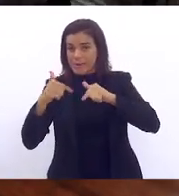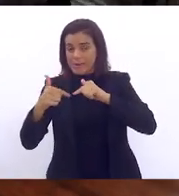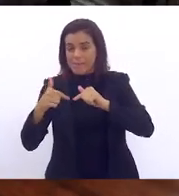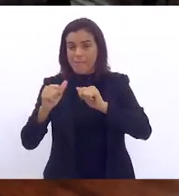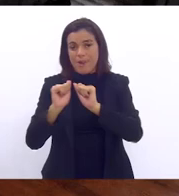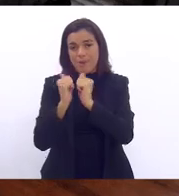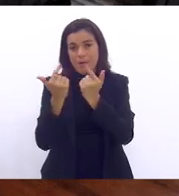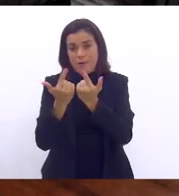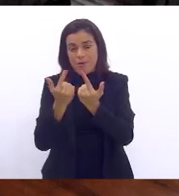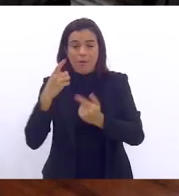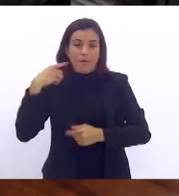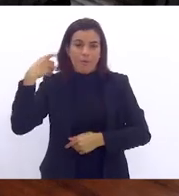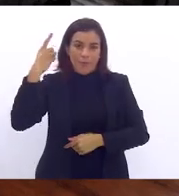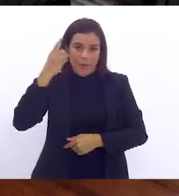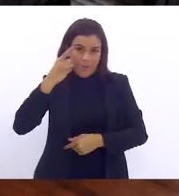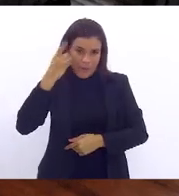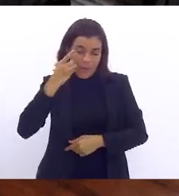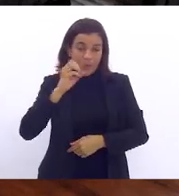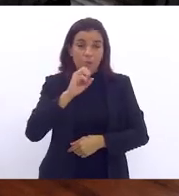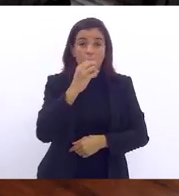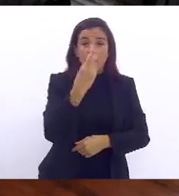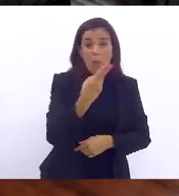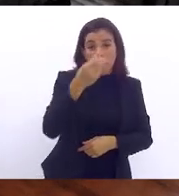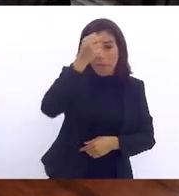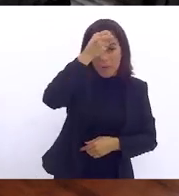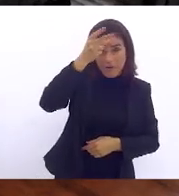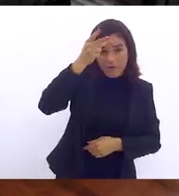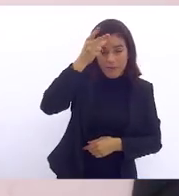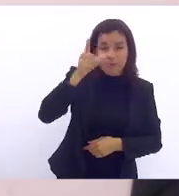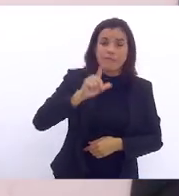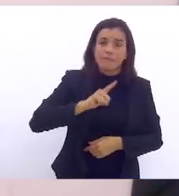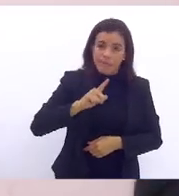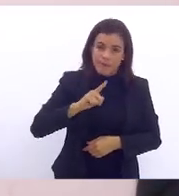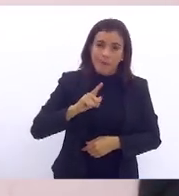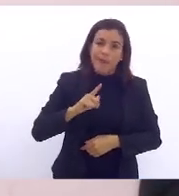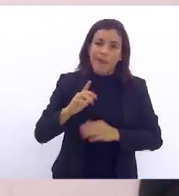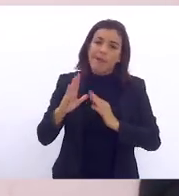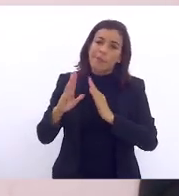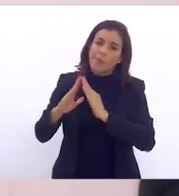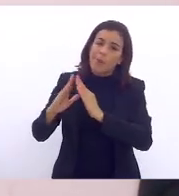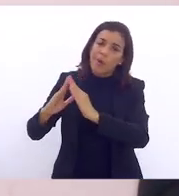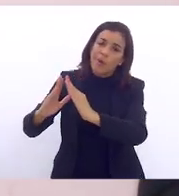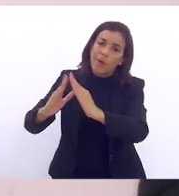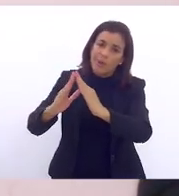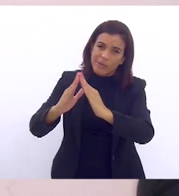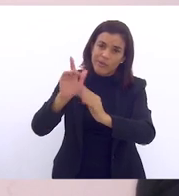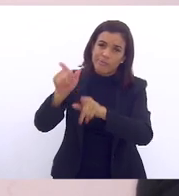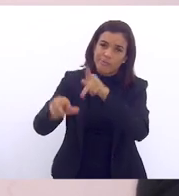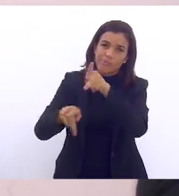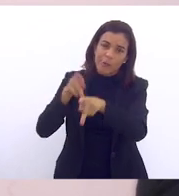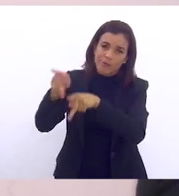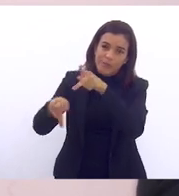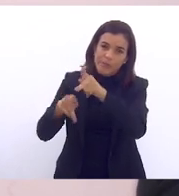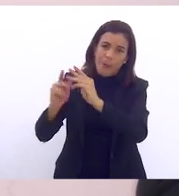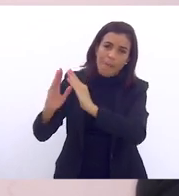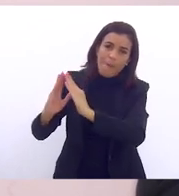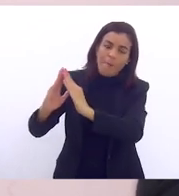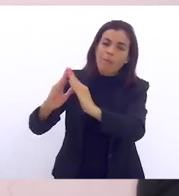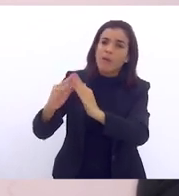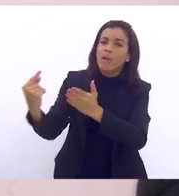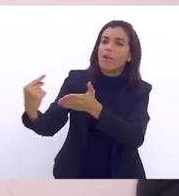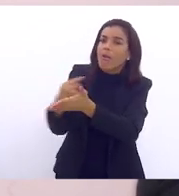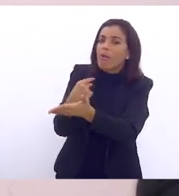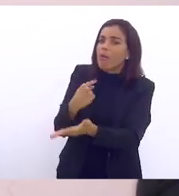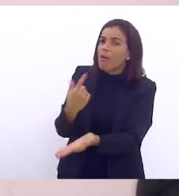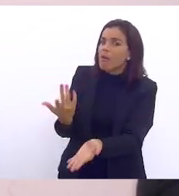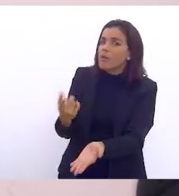como gestor nas prefeituras os prefeitos também recebem dos seus moradores né inúmeras perguntas